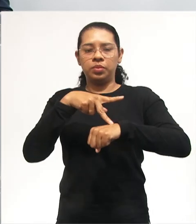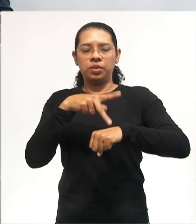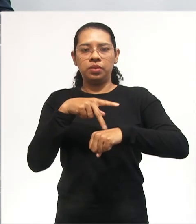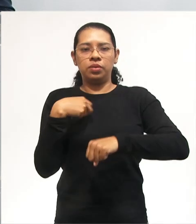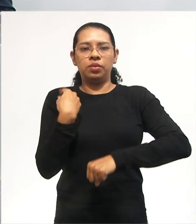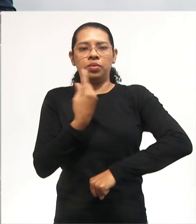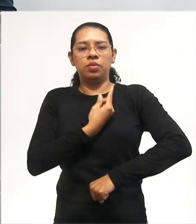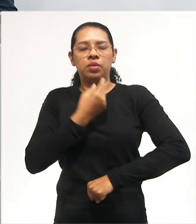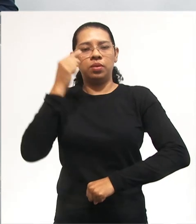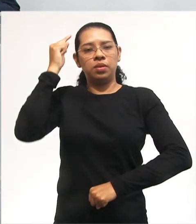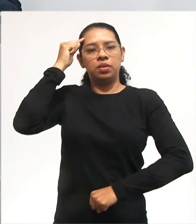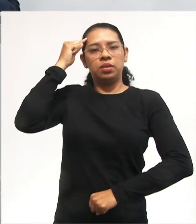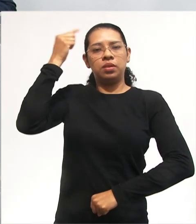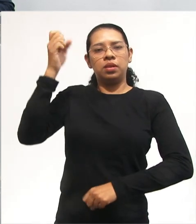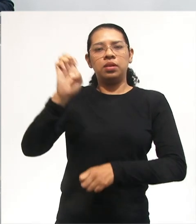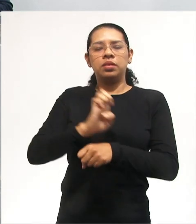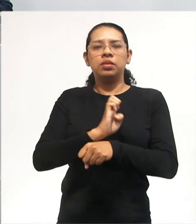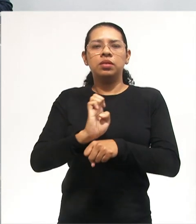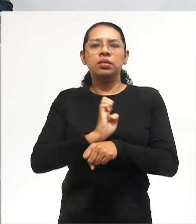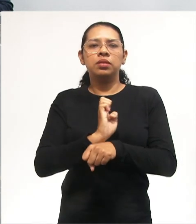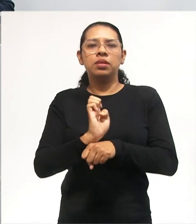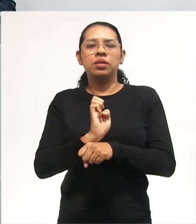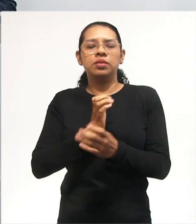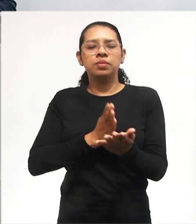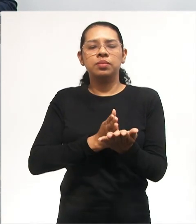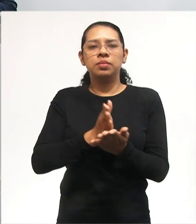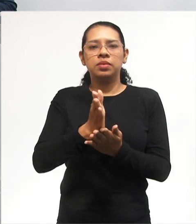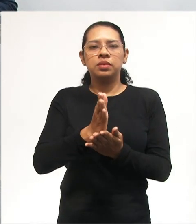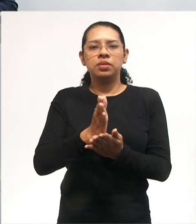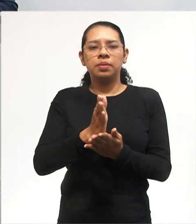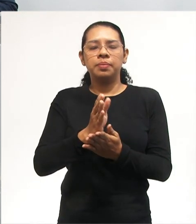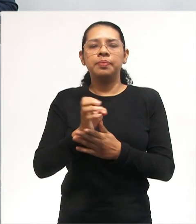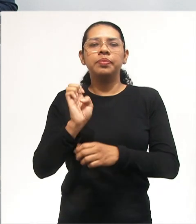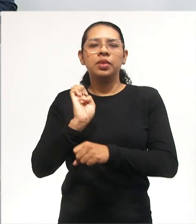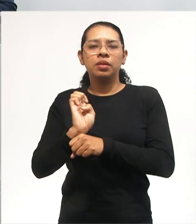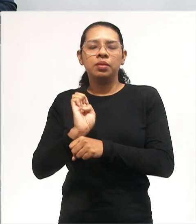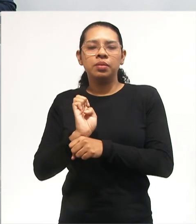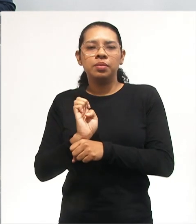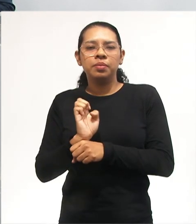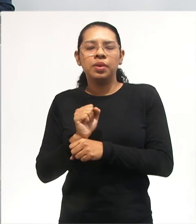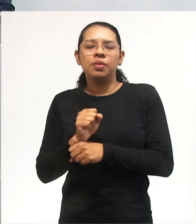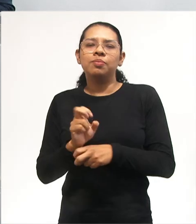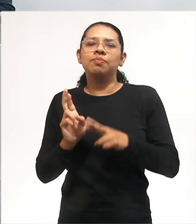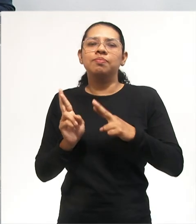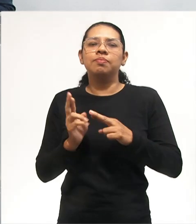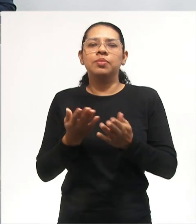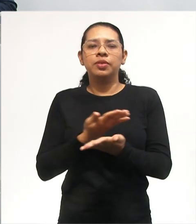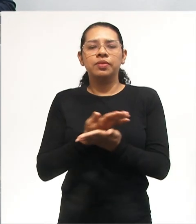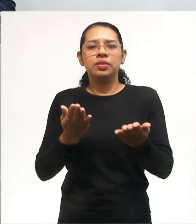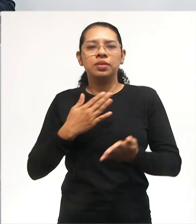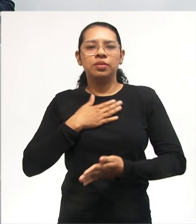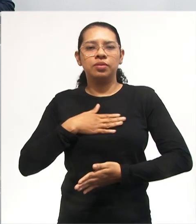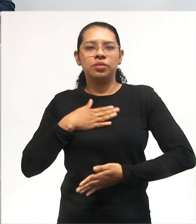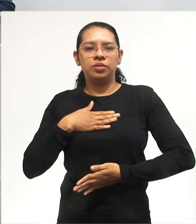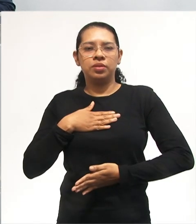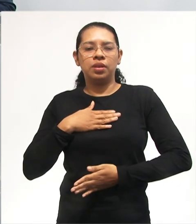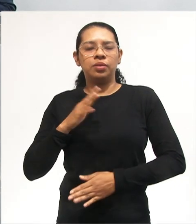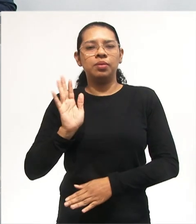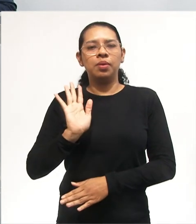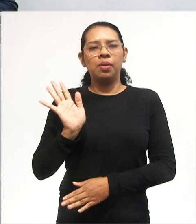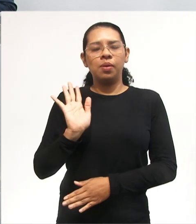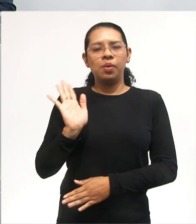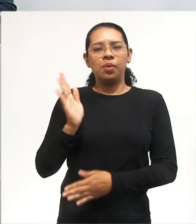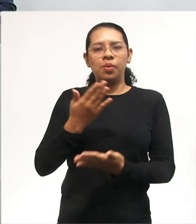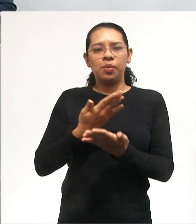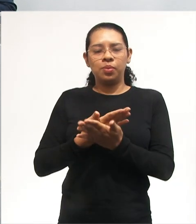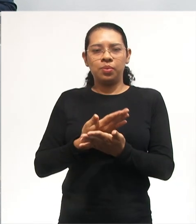nesse percurso, ok? Eu espero que você tenha gostado desse conteúdo, dessa conversa, e a gente se vê no nosso próximo encontro. Até